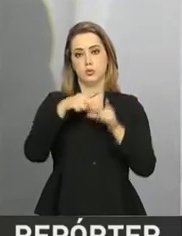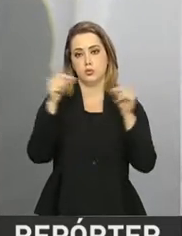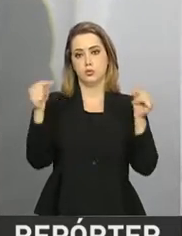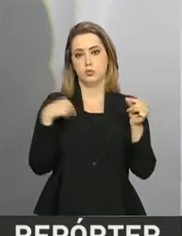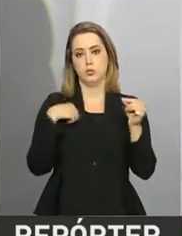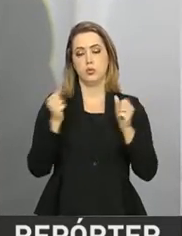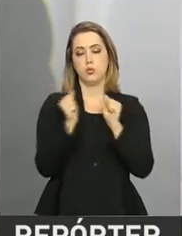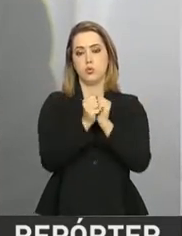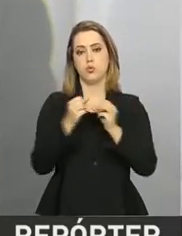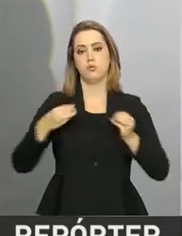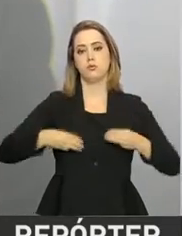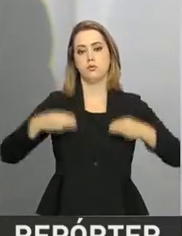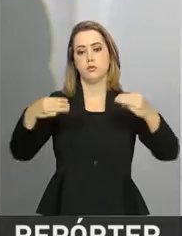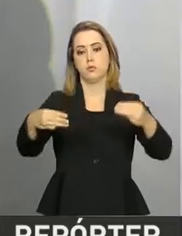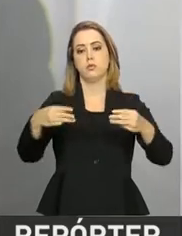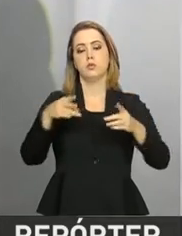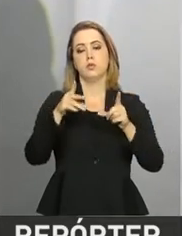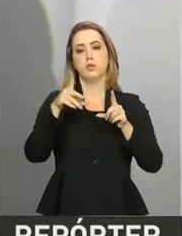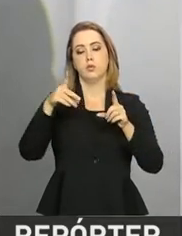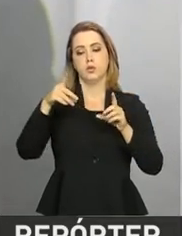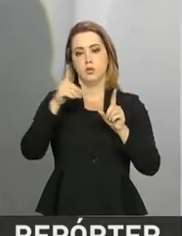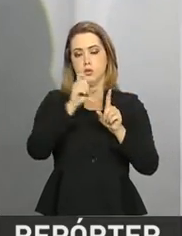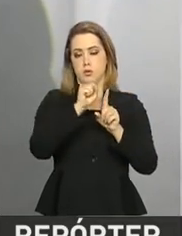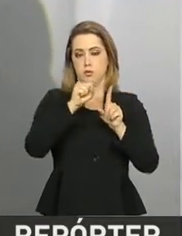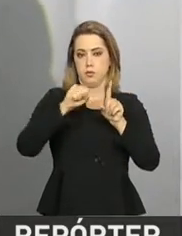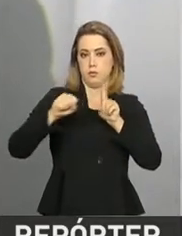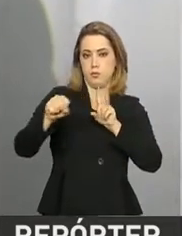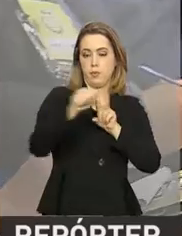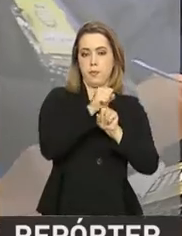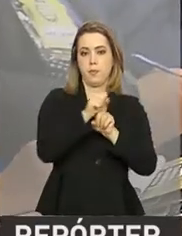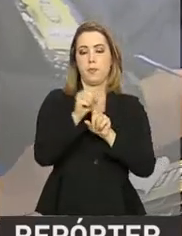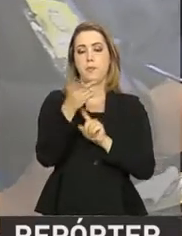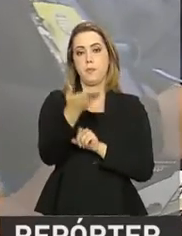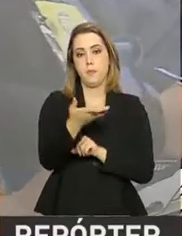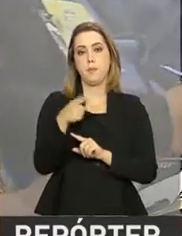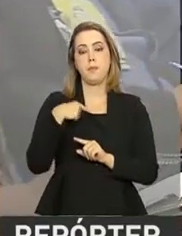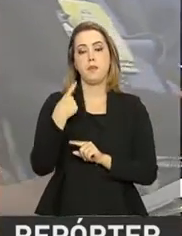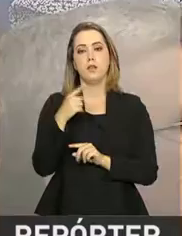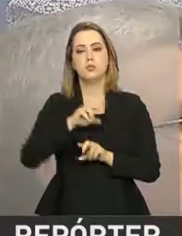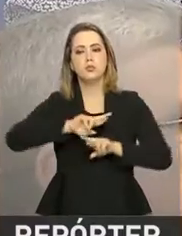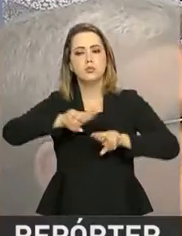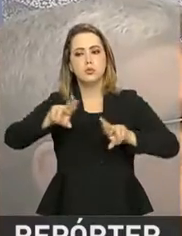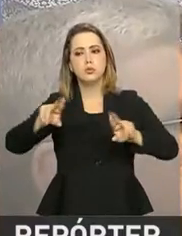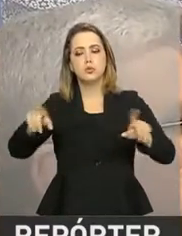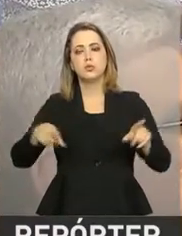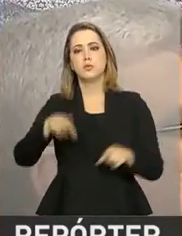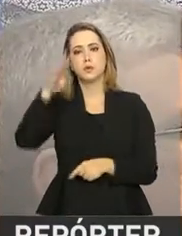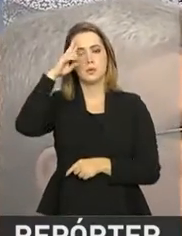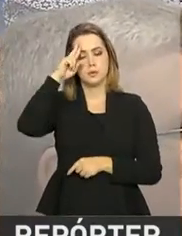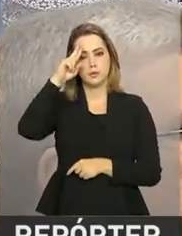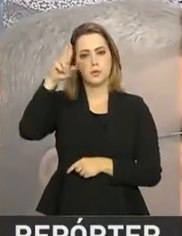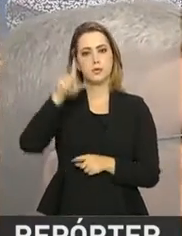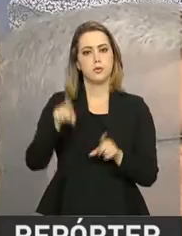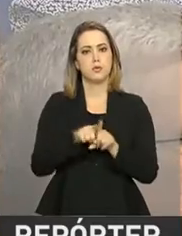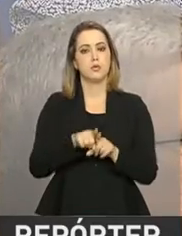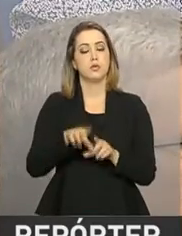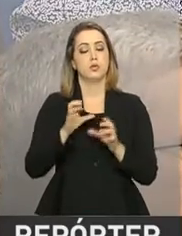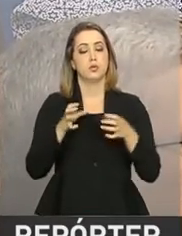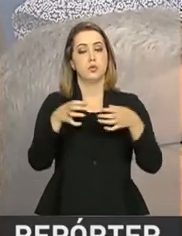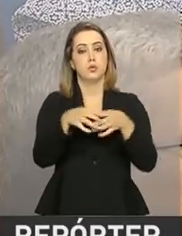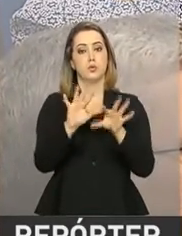ministro do desenvolvimento social e agrário onde mar terra agentes públicos agricultores familiares representantes